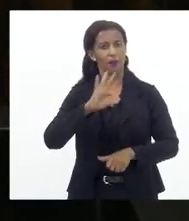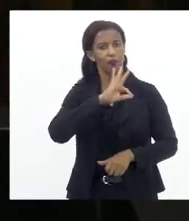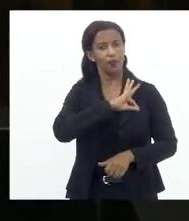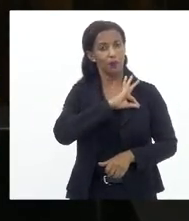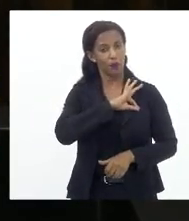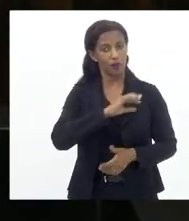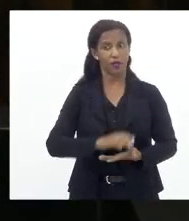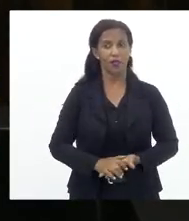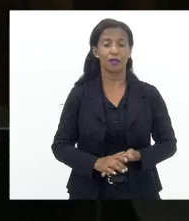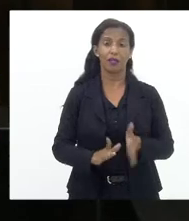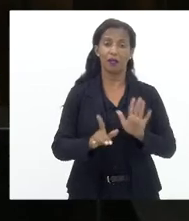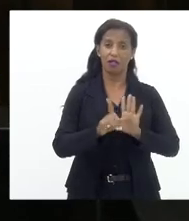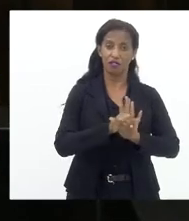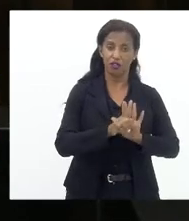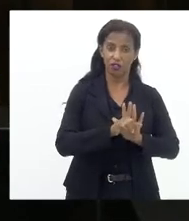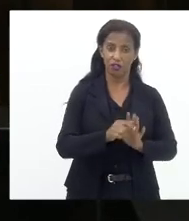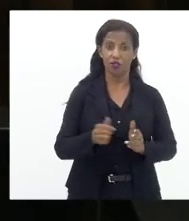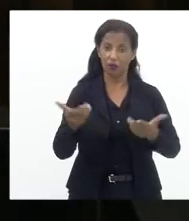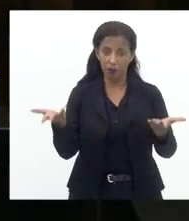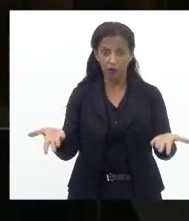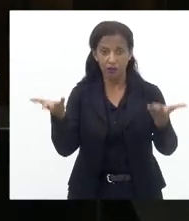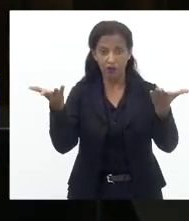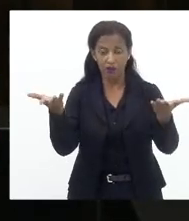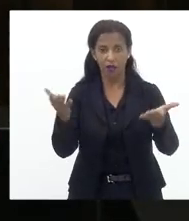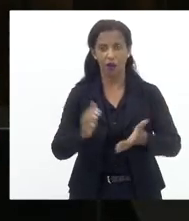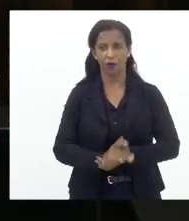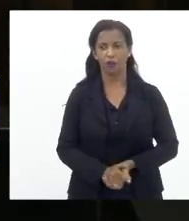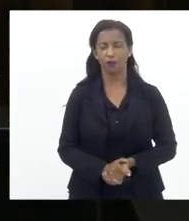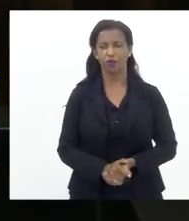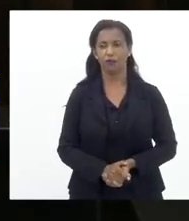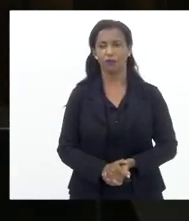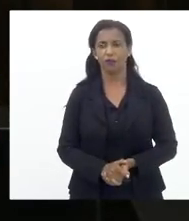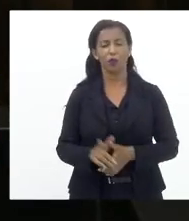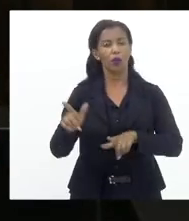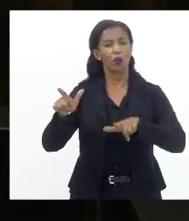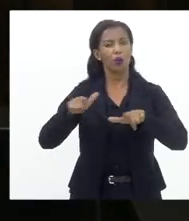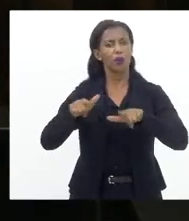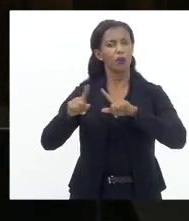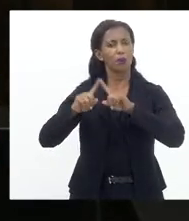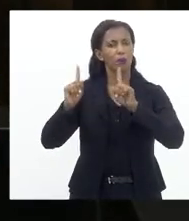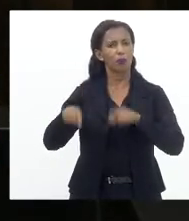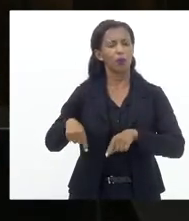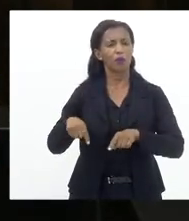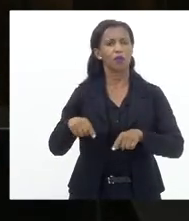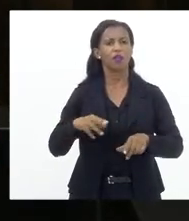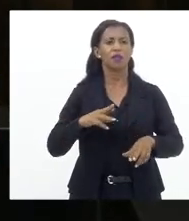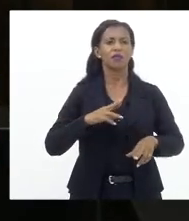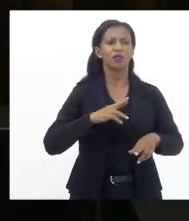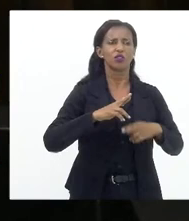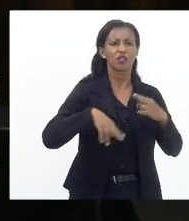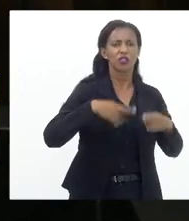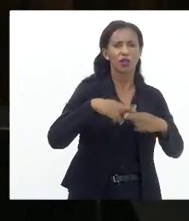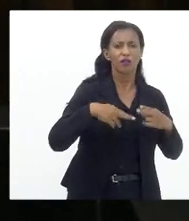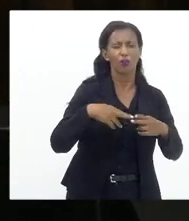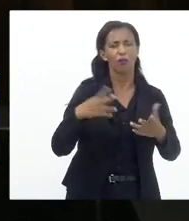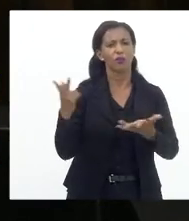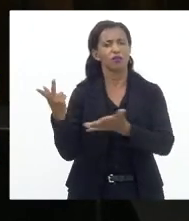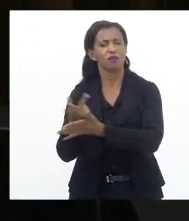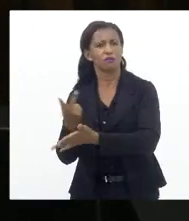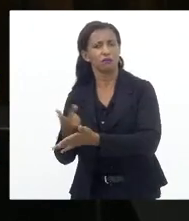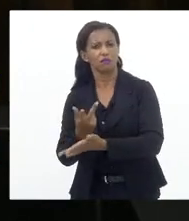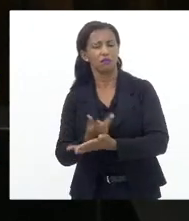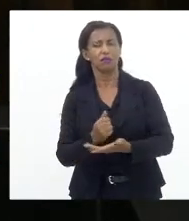porque assim ué e a defesa Incondicional do Servidor Público seja nas reformas que ser vizinho